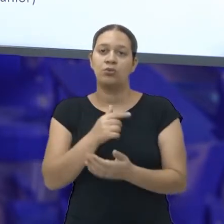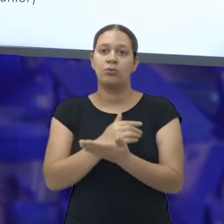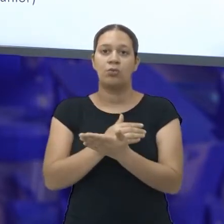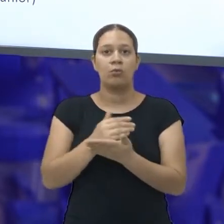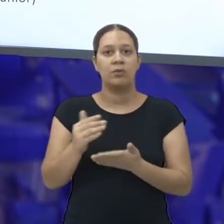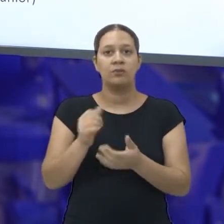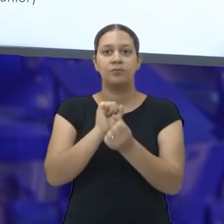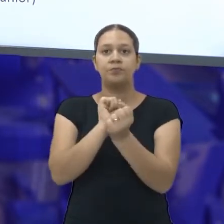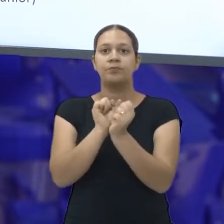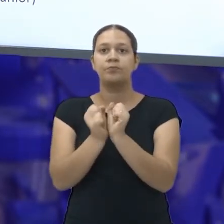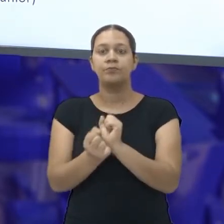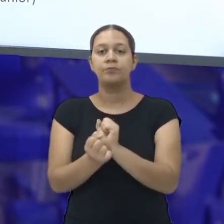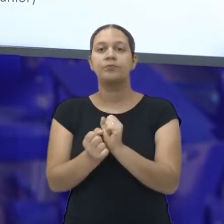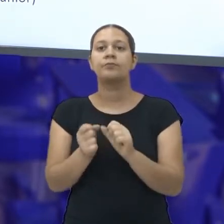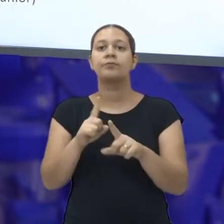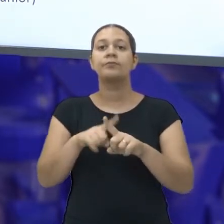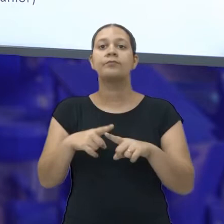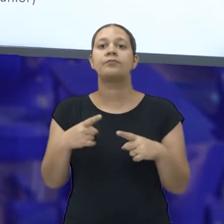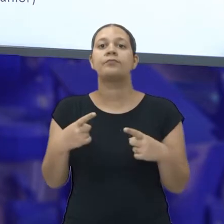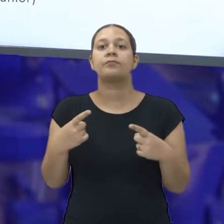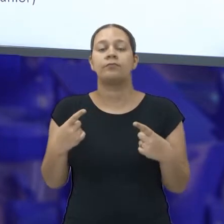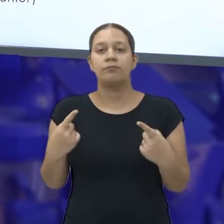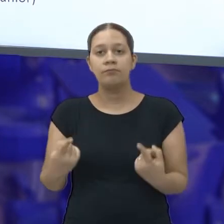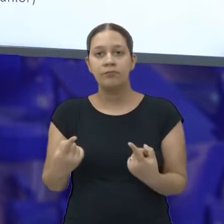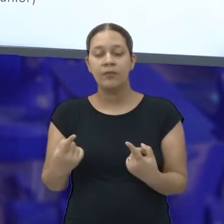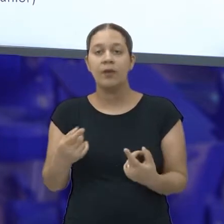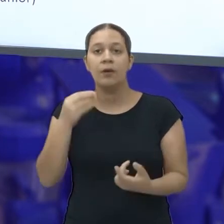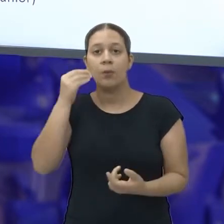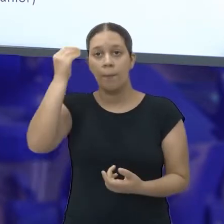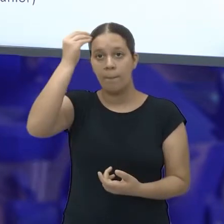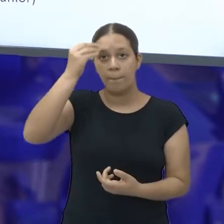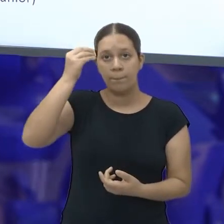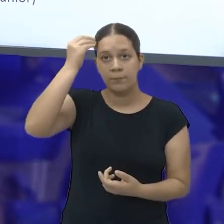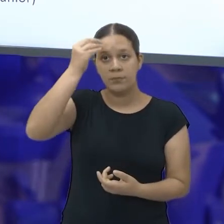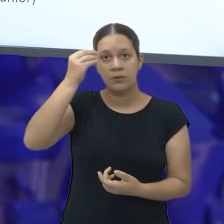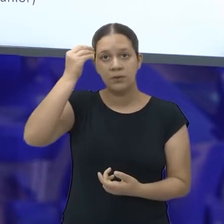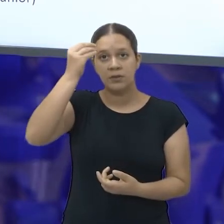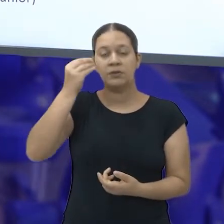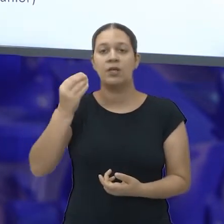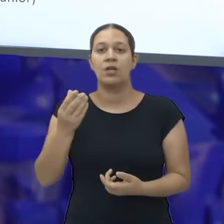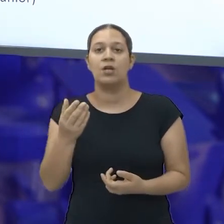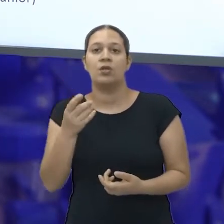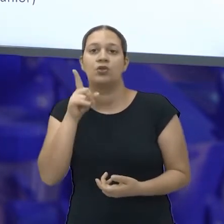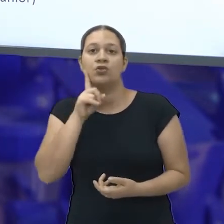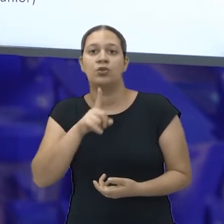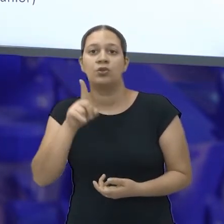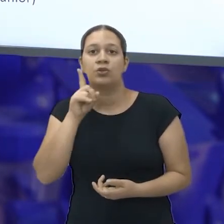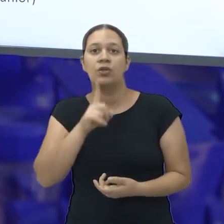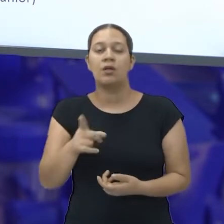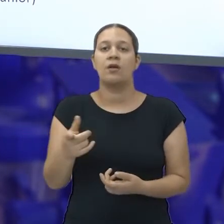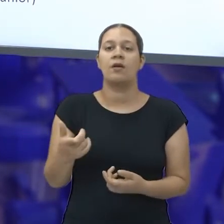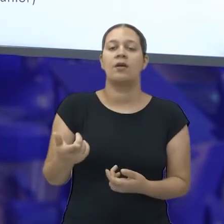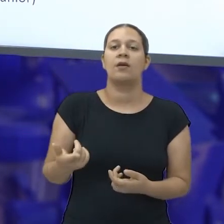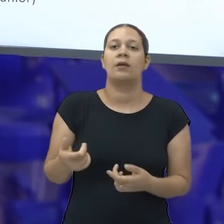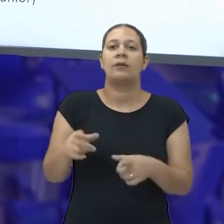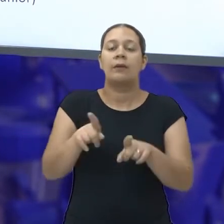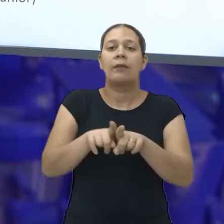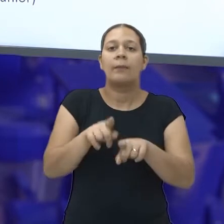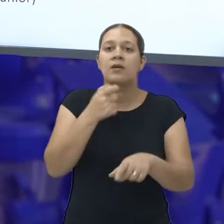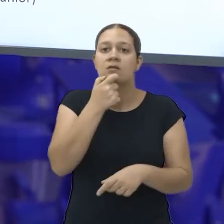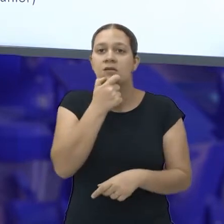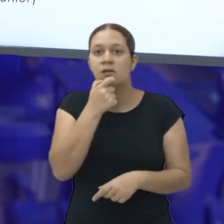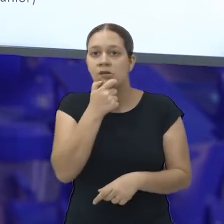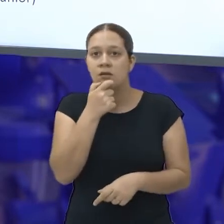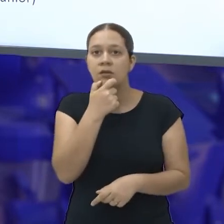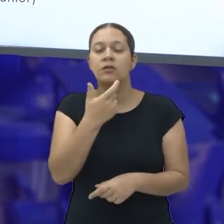erro, né? Mas dessa experiência dos Estados Unidos, depois da experiência da Inglaterra, depois